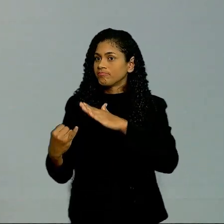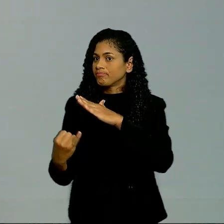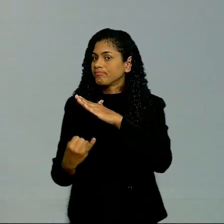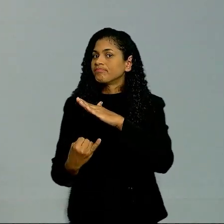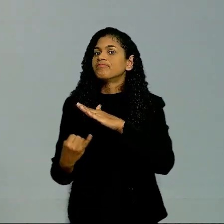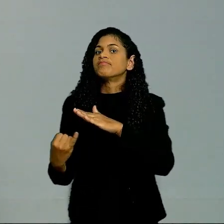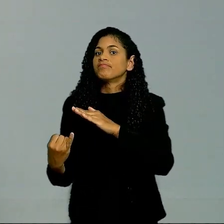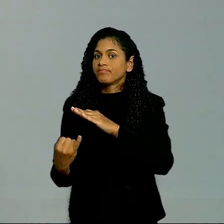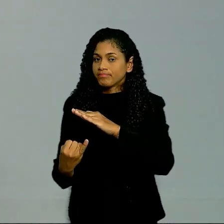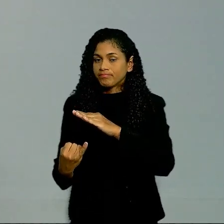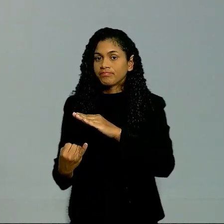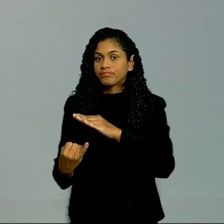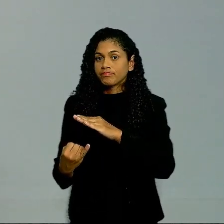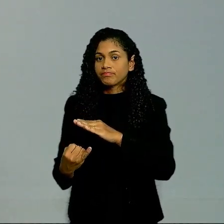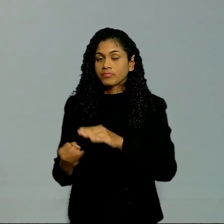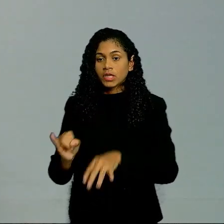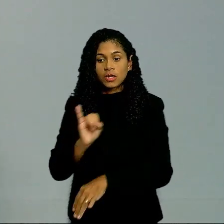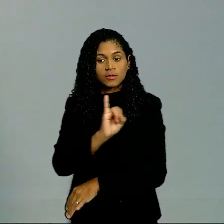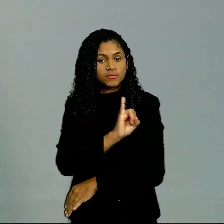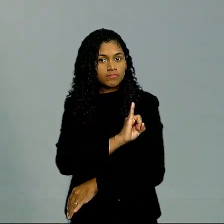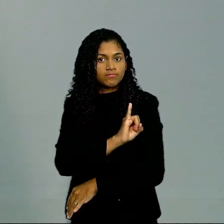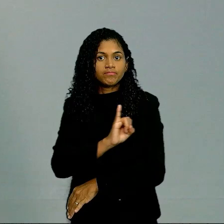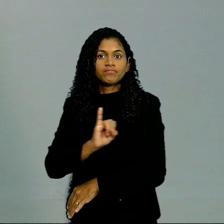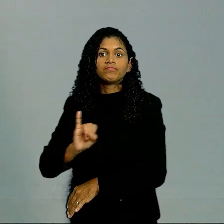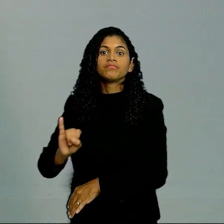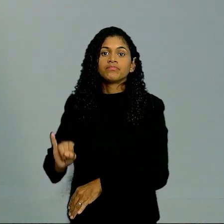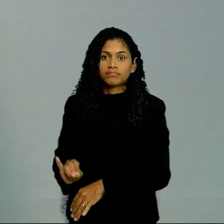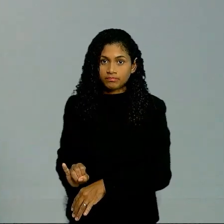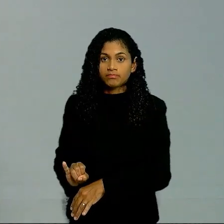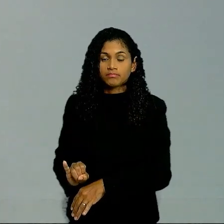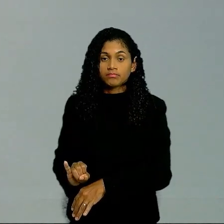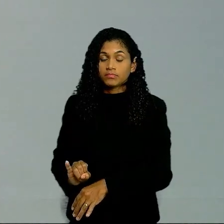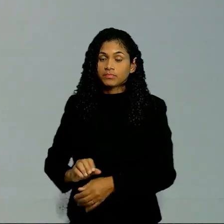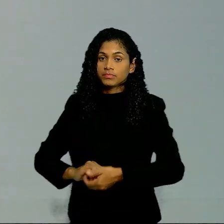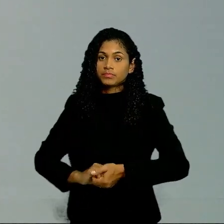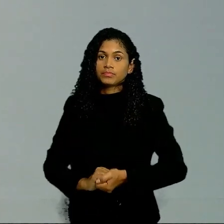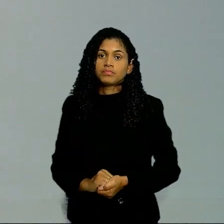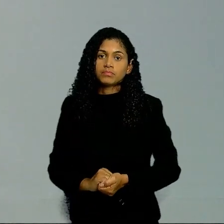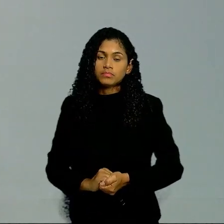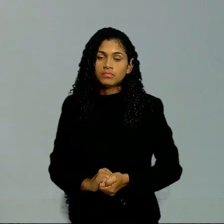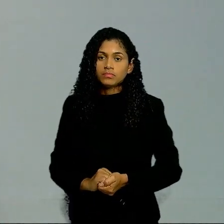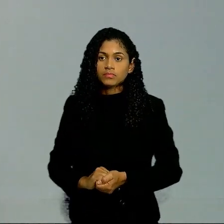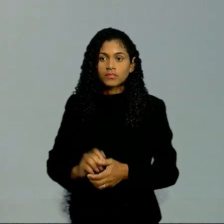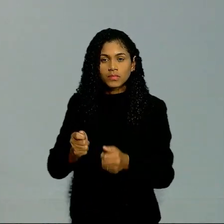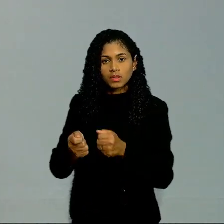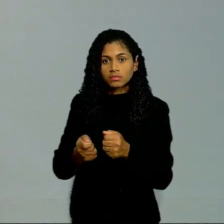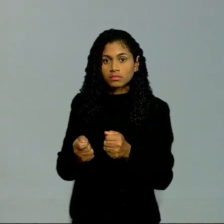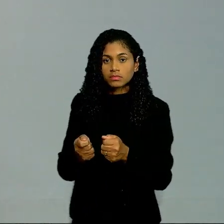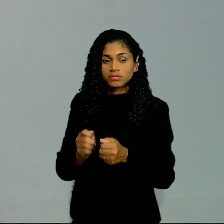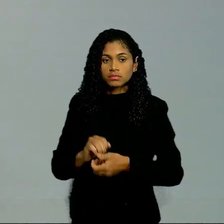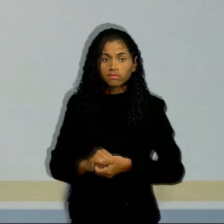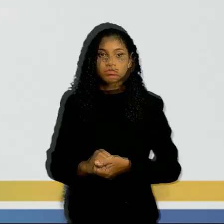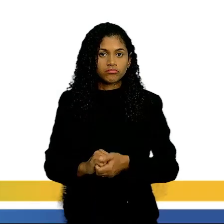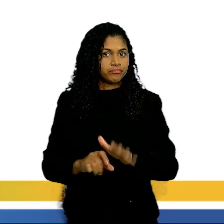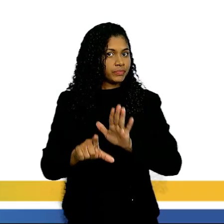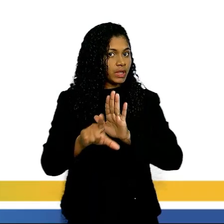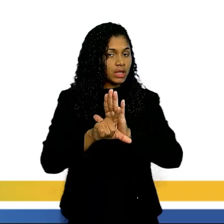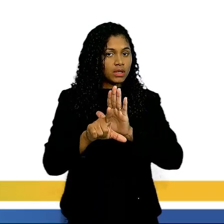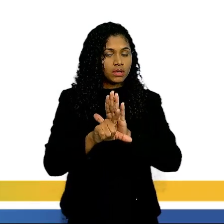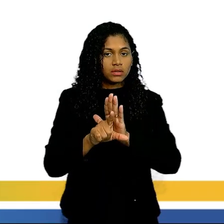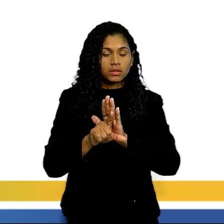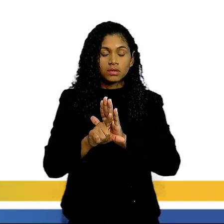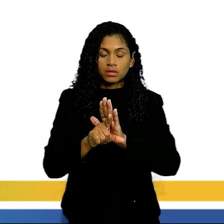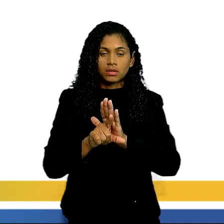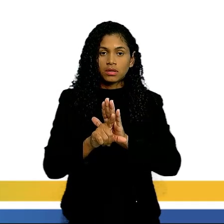os paulistas, né, a população paulista fica insatisfeita e garante que ele não está ali por vias legais.